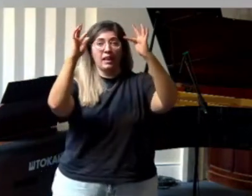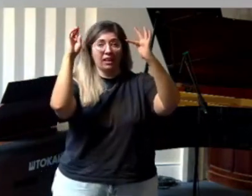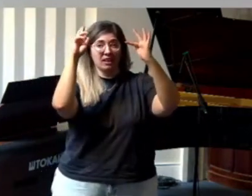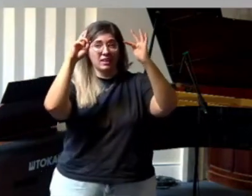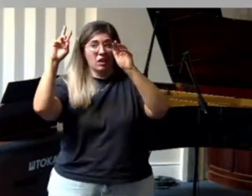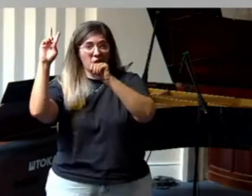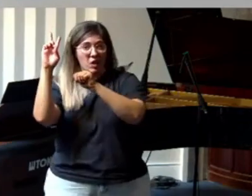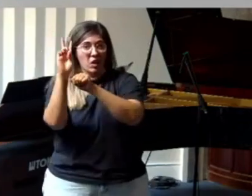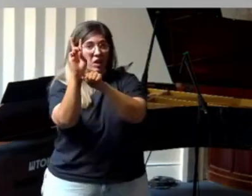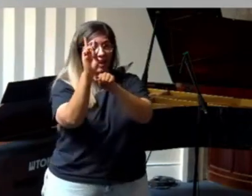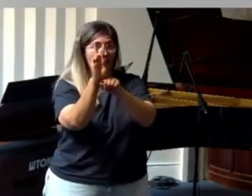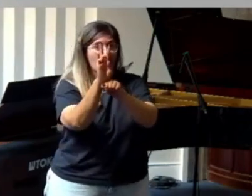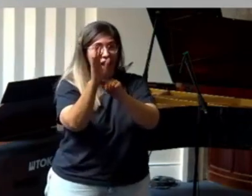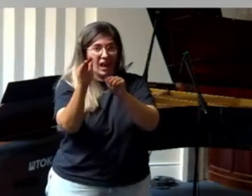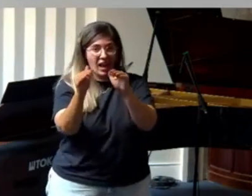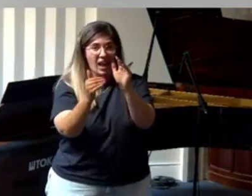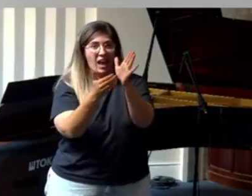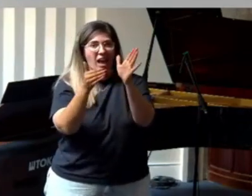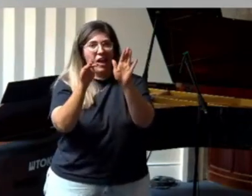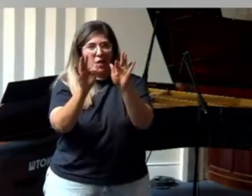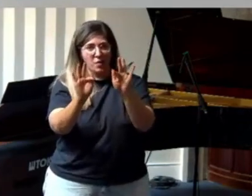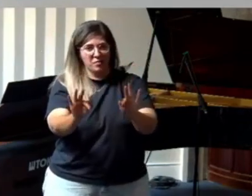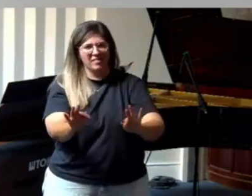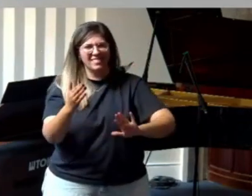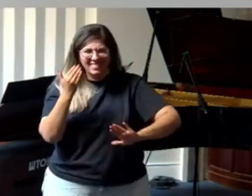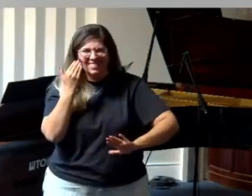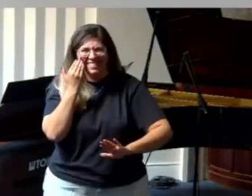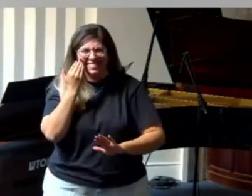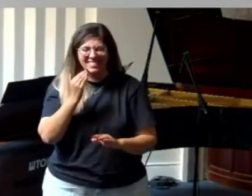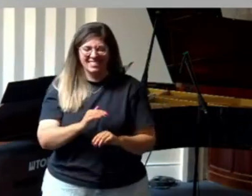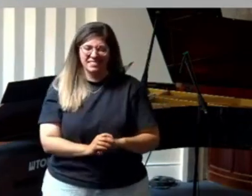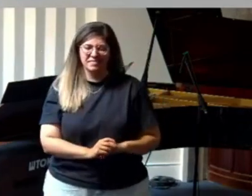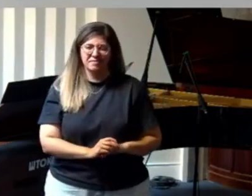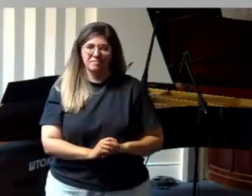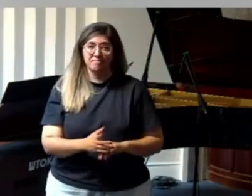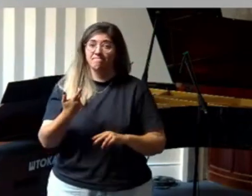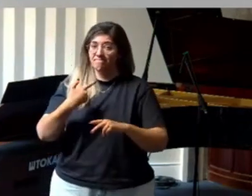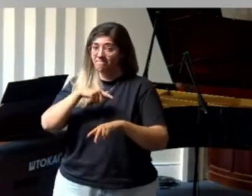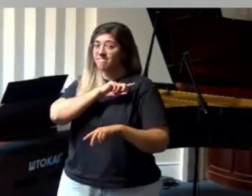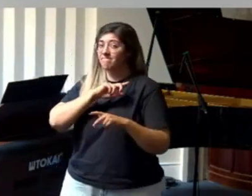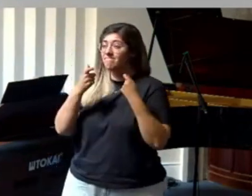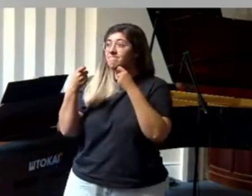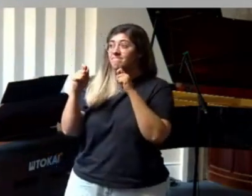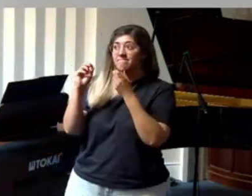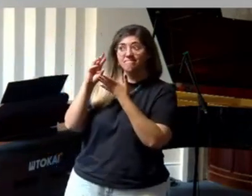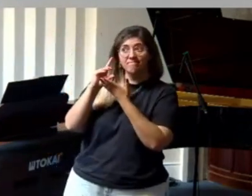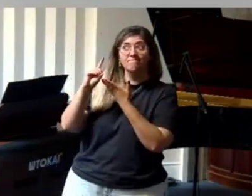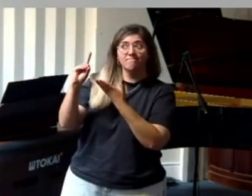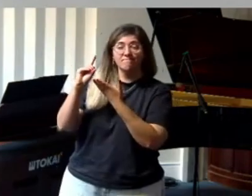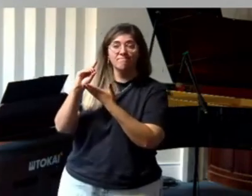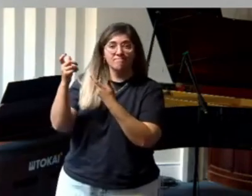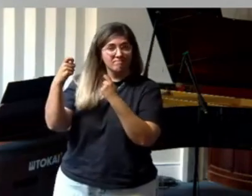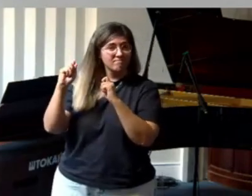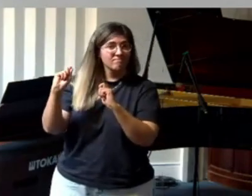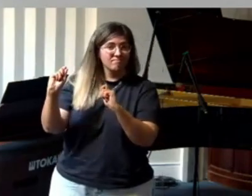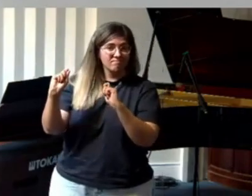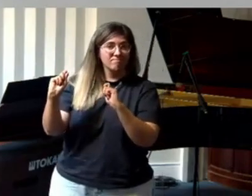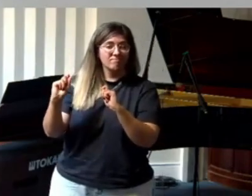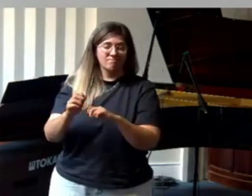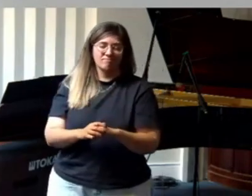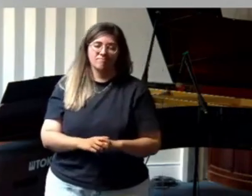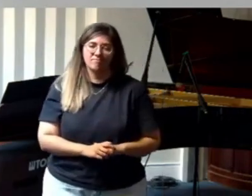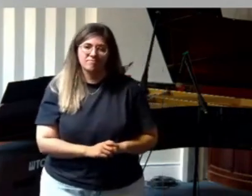os preserva até o fim. Ou seja, até nisso nós somos dependentes de Deus. E